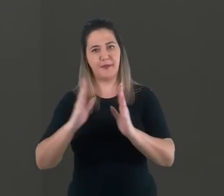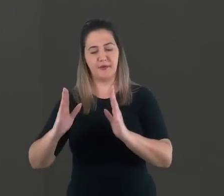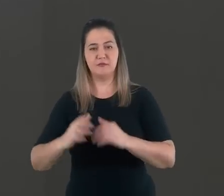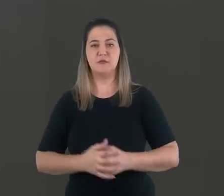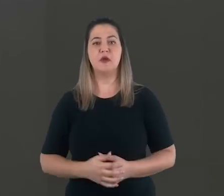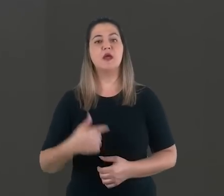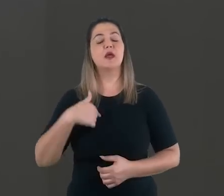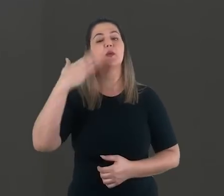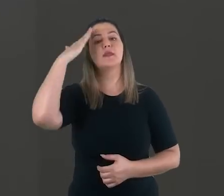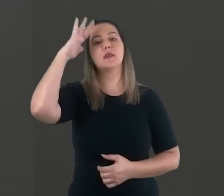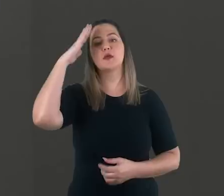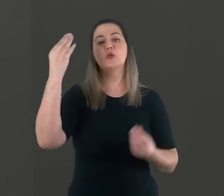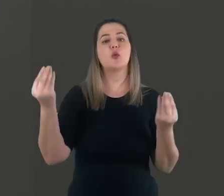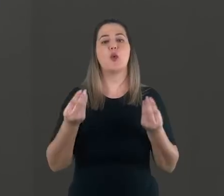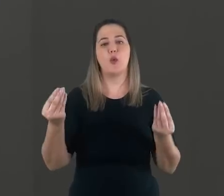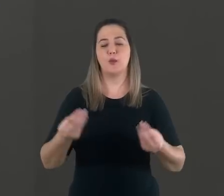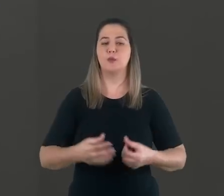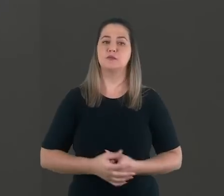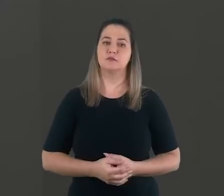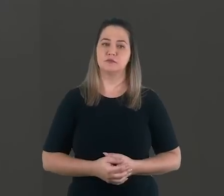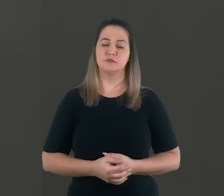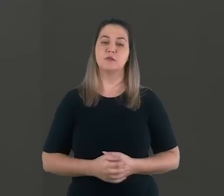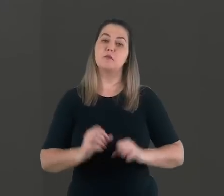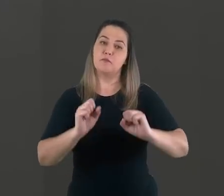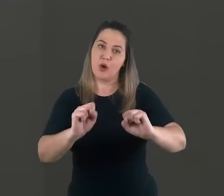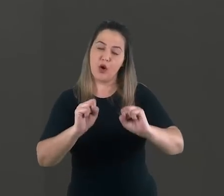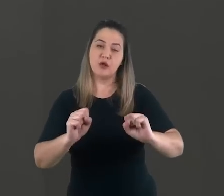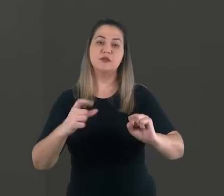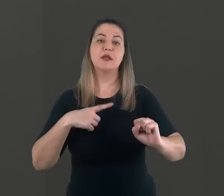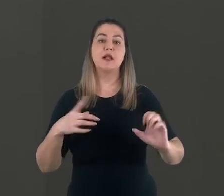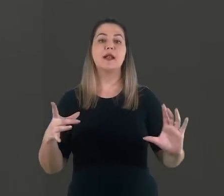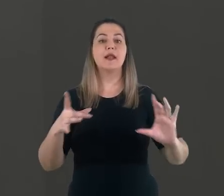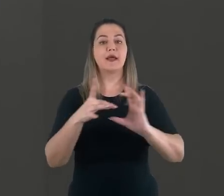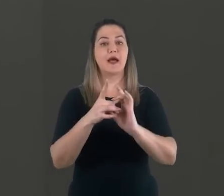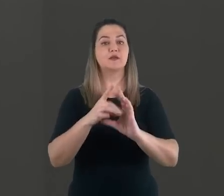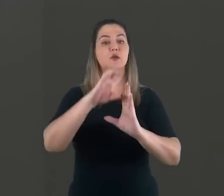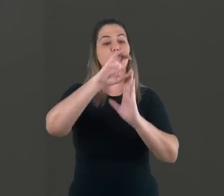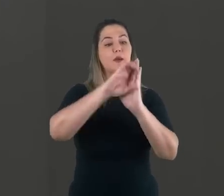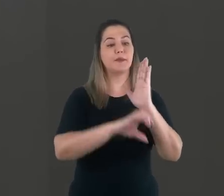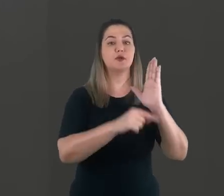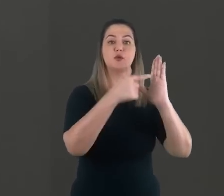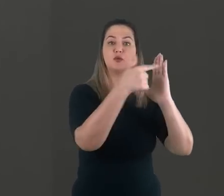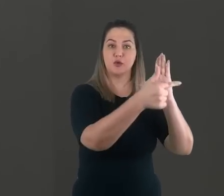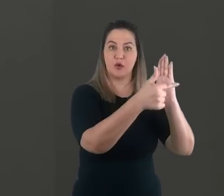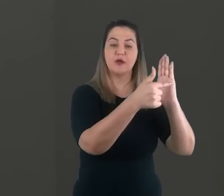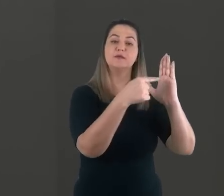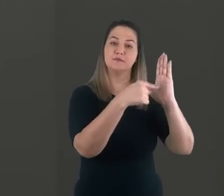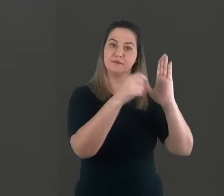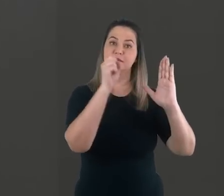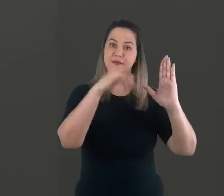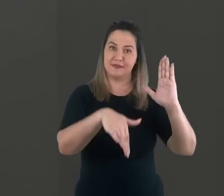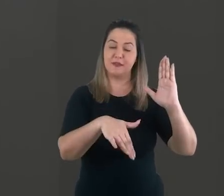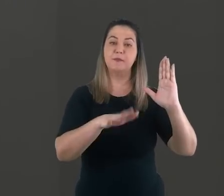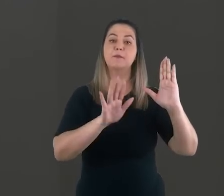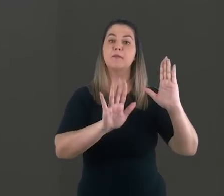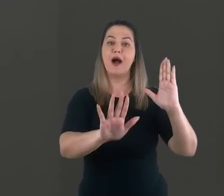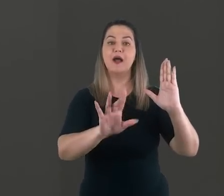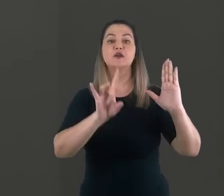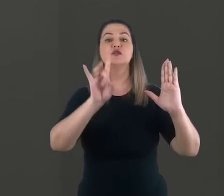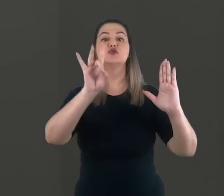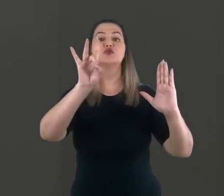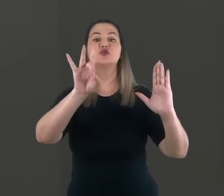Isso pode estar, de certa forma, refletido no capítulo 2 de Daniel. mas funciona apenas como uma